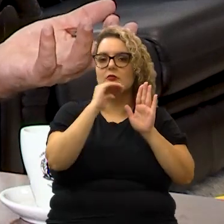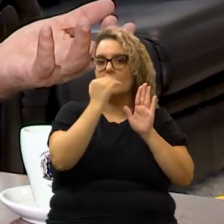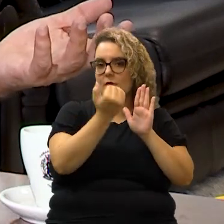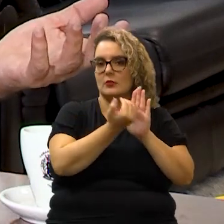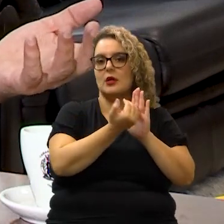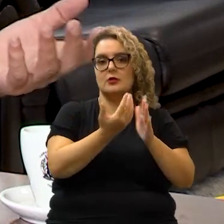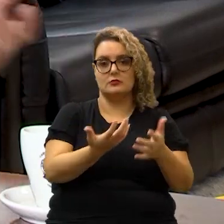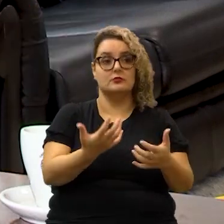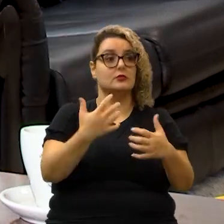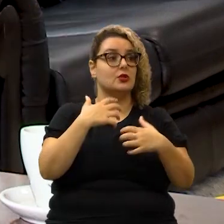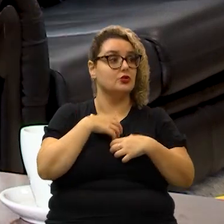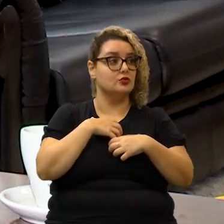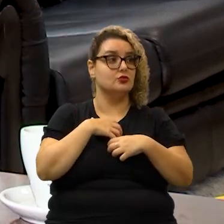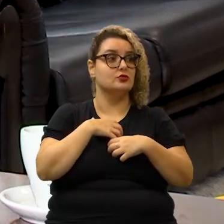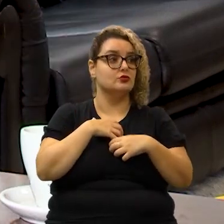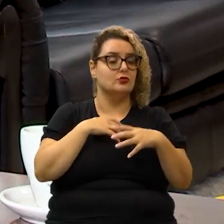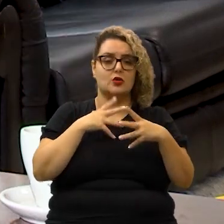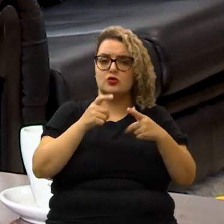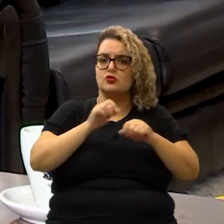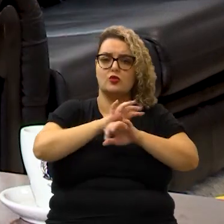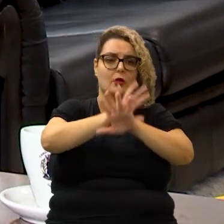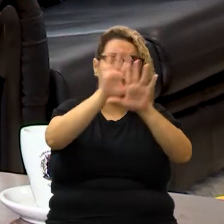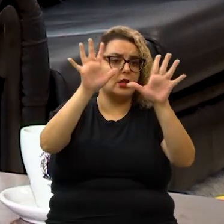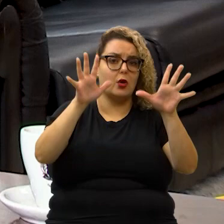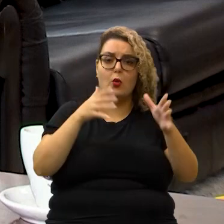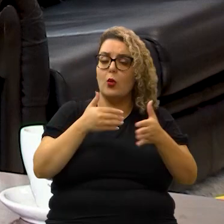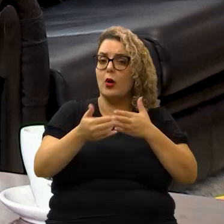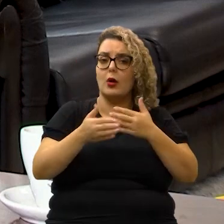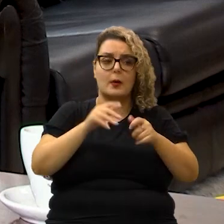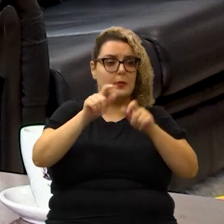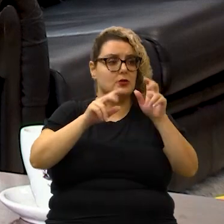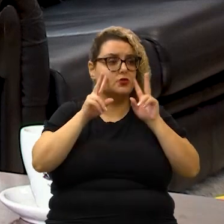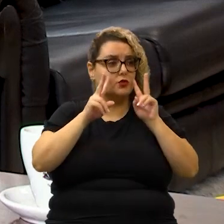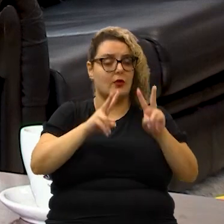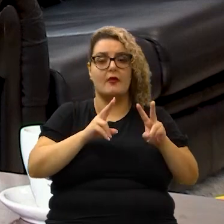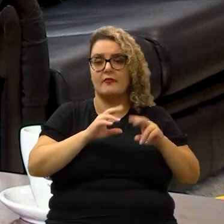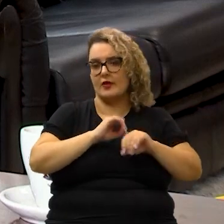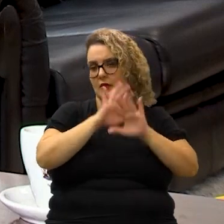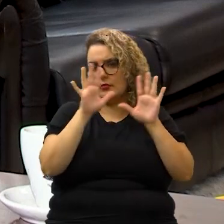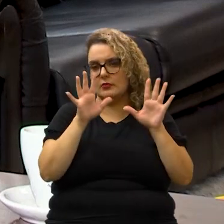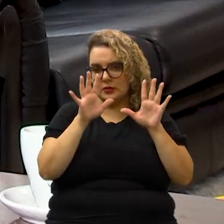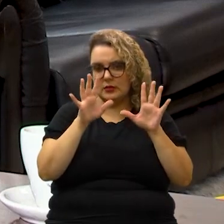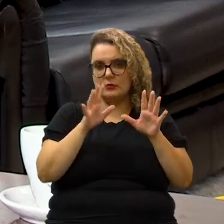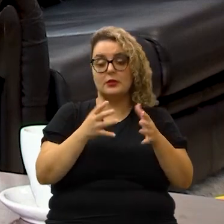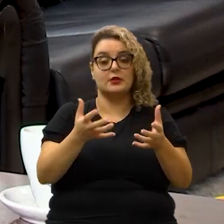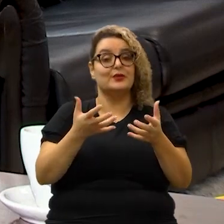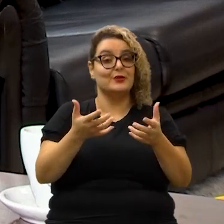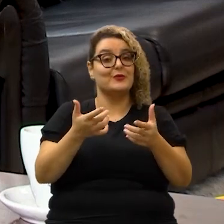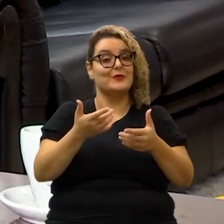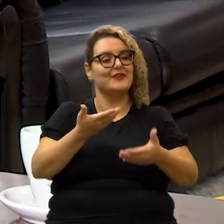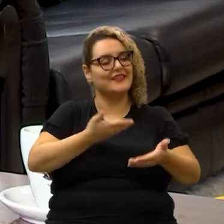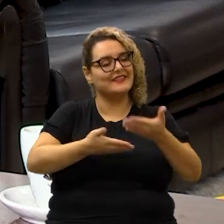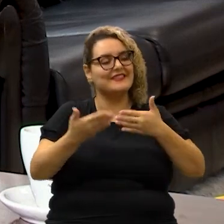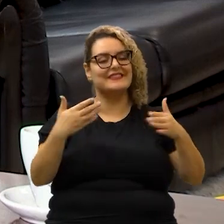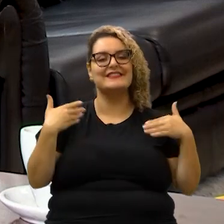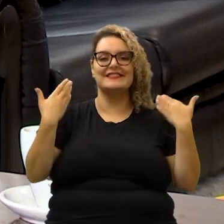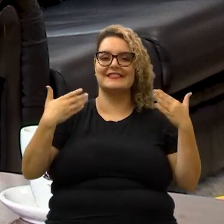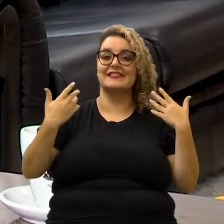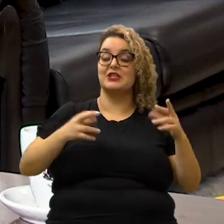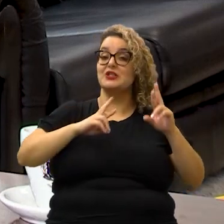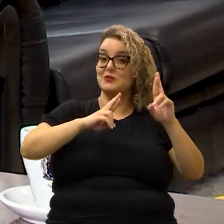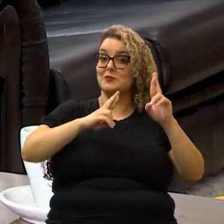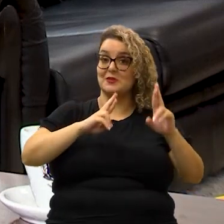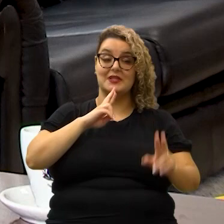total transparência. Então eu quero repartir essa alegria, vamos aguardar o resultado, mas com todos